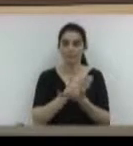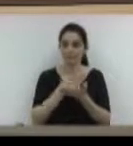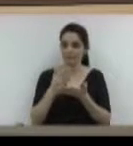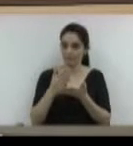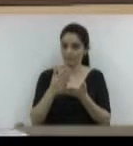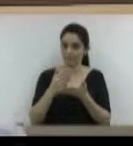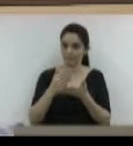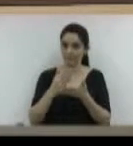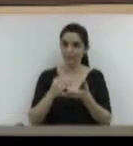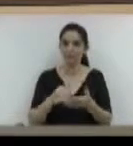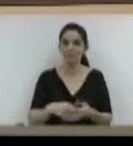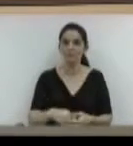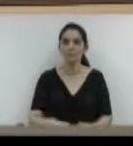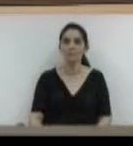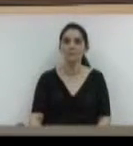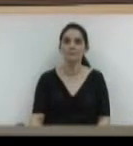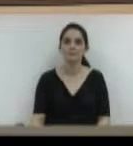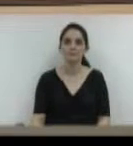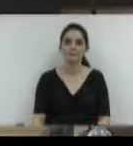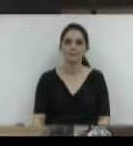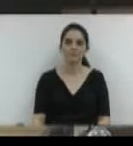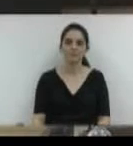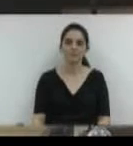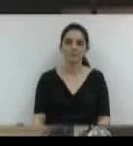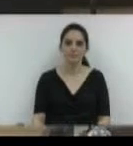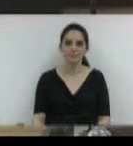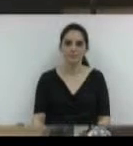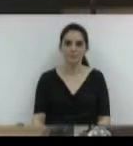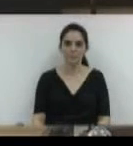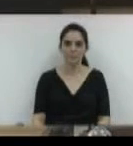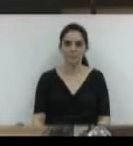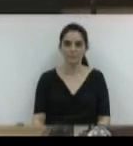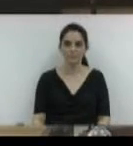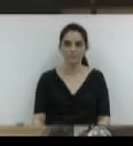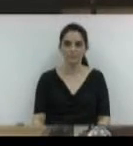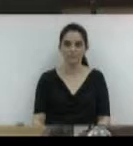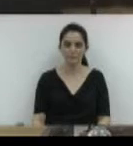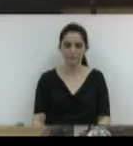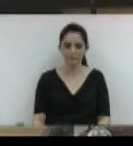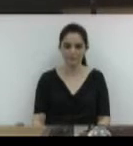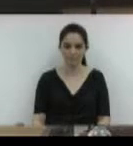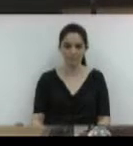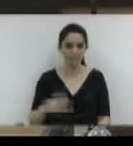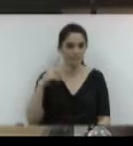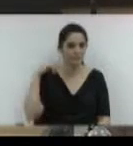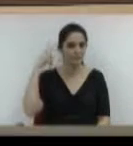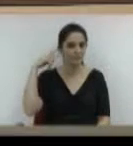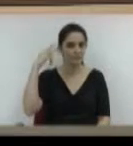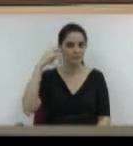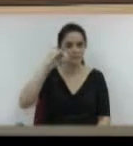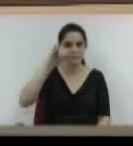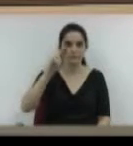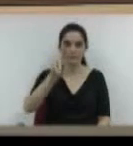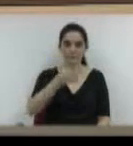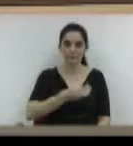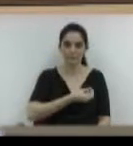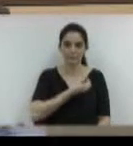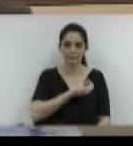Questão de ordem, senhor presidente. Uma questão de ordem do vereador Só Junegão. registrar minha presença no Registrada a expediente. presença do vereador Junegão em plenário.